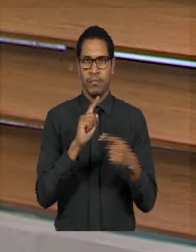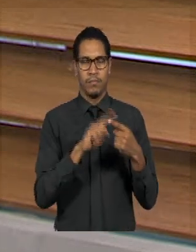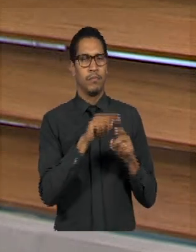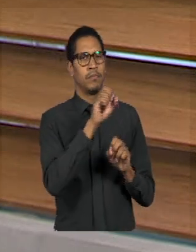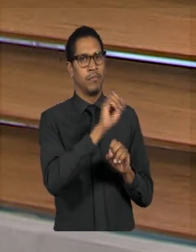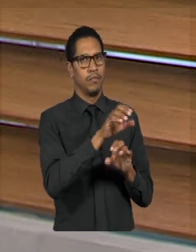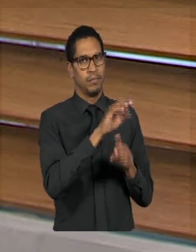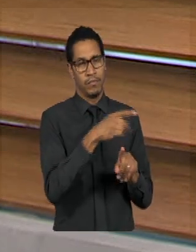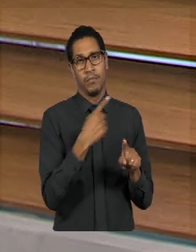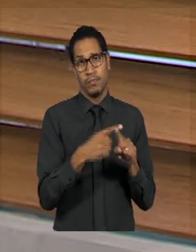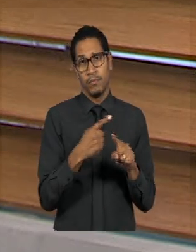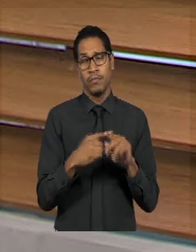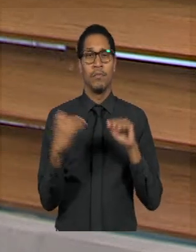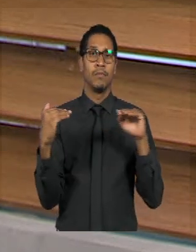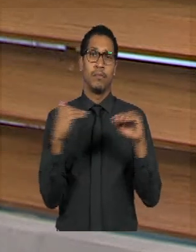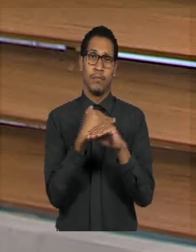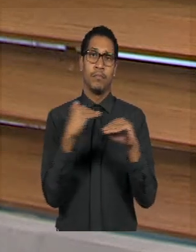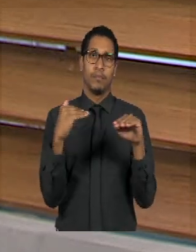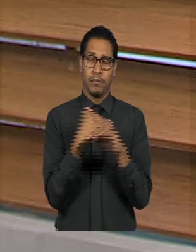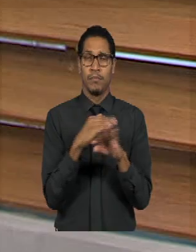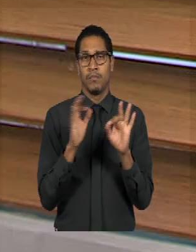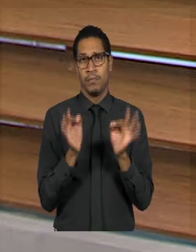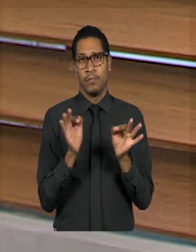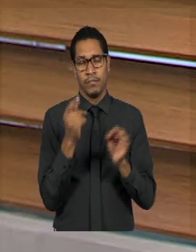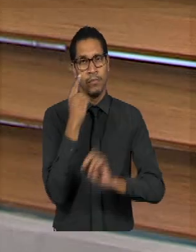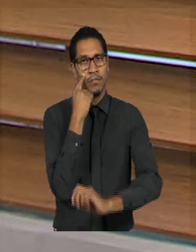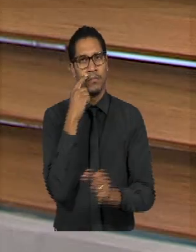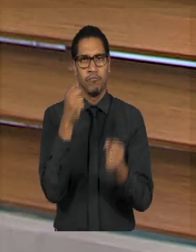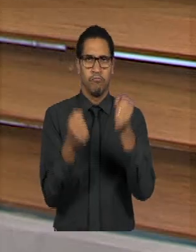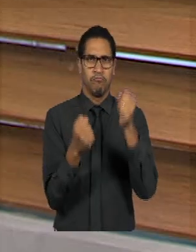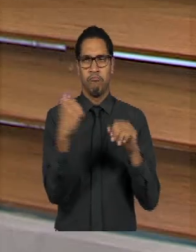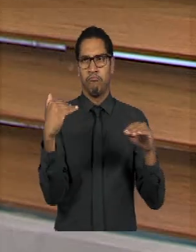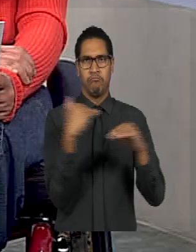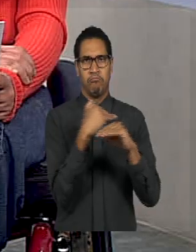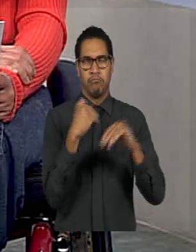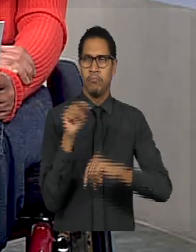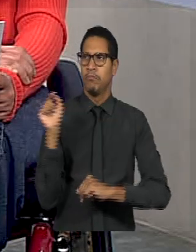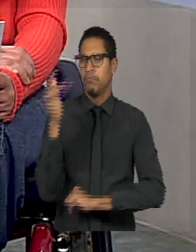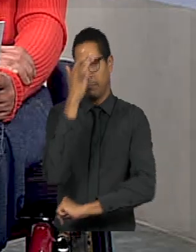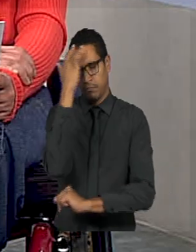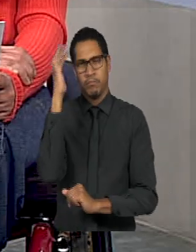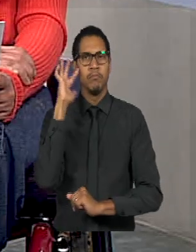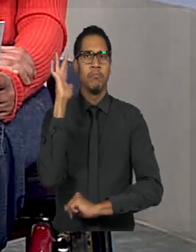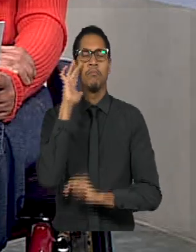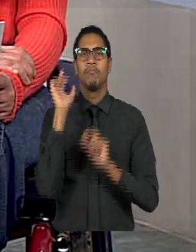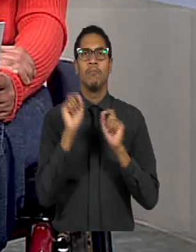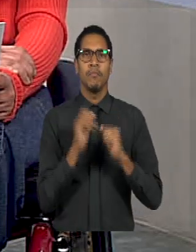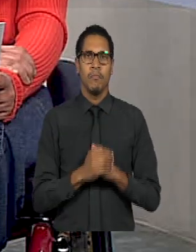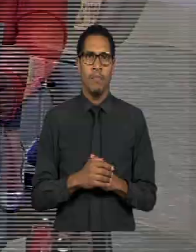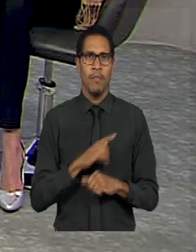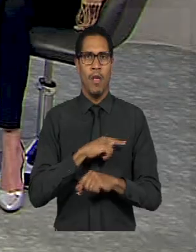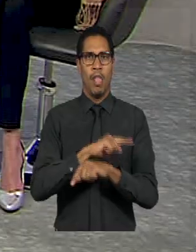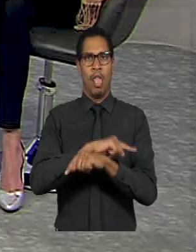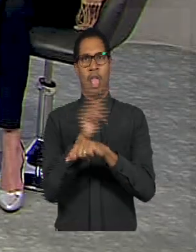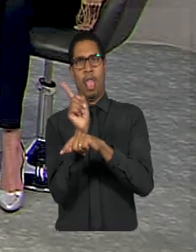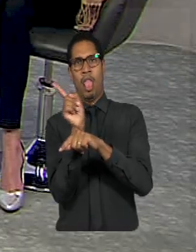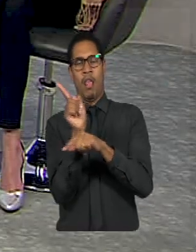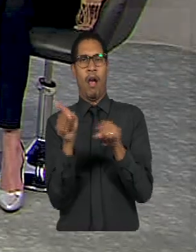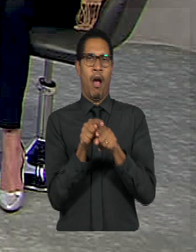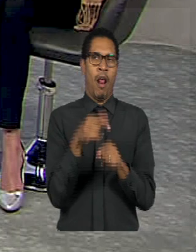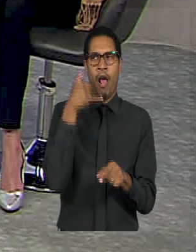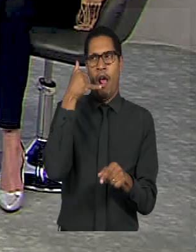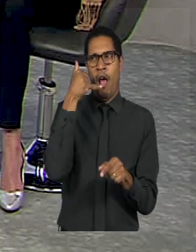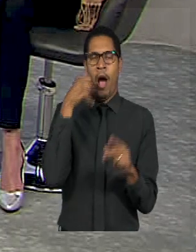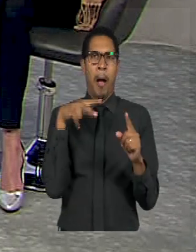porque o trânsito em si, Roberto, quando a gente fala de trânsito, as pessoas visualizam o quê? Excesso de velocidade, falar no celular